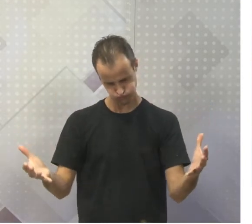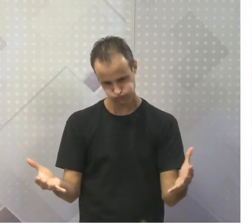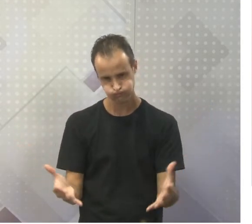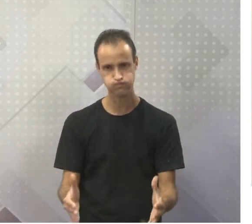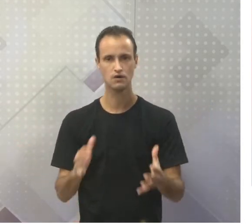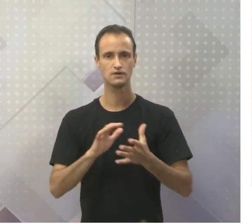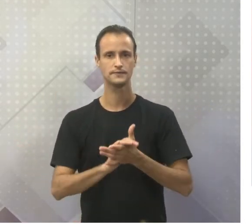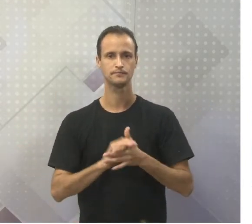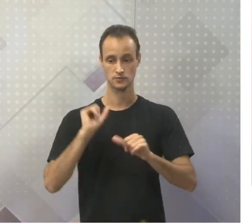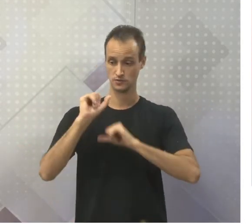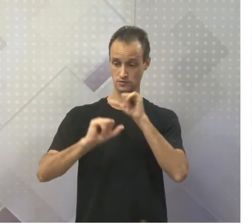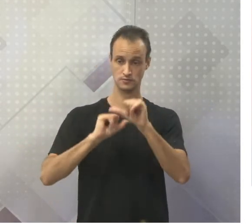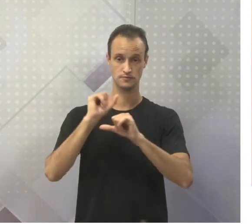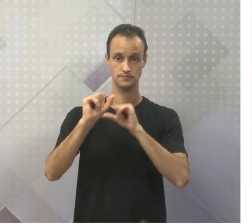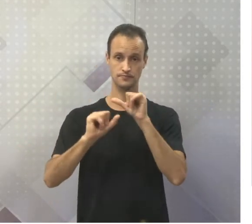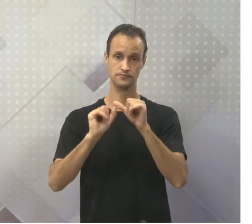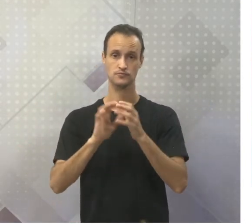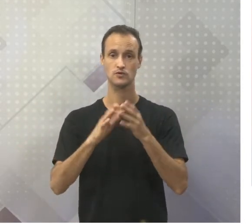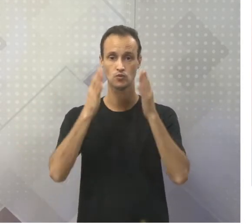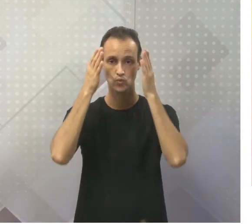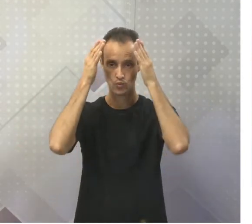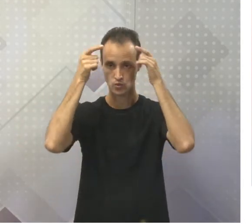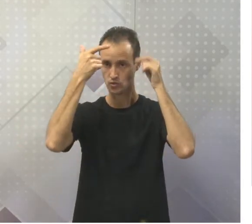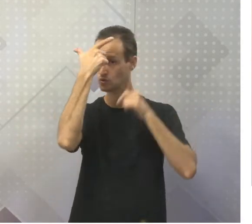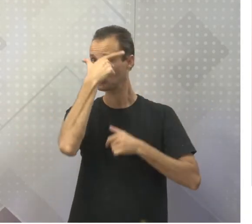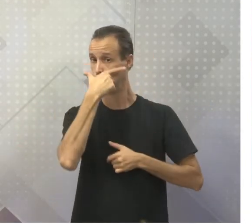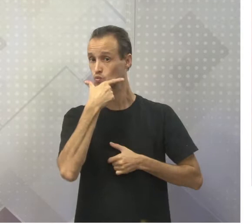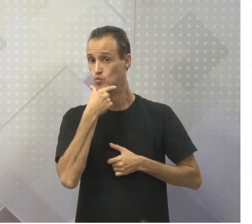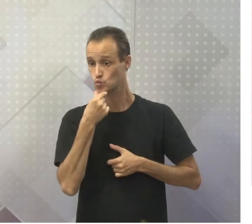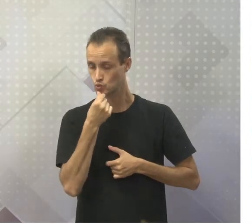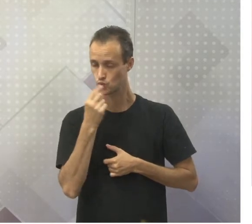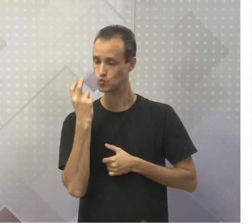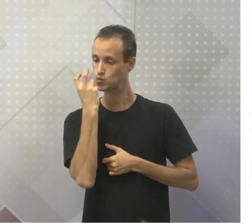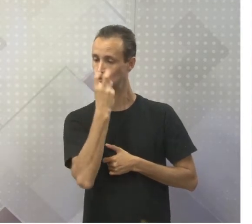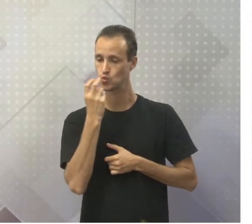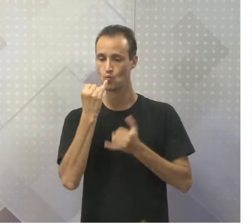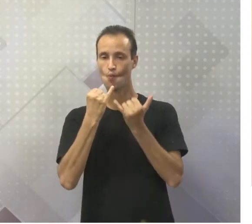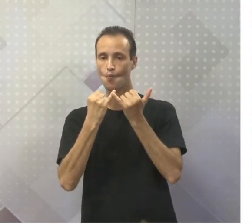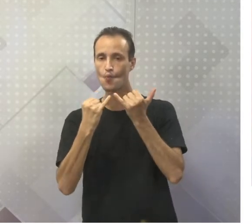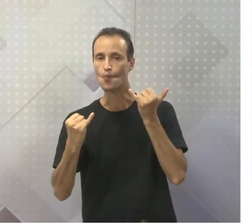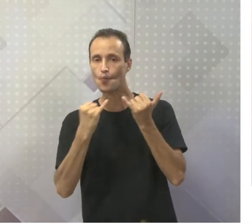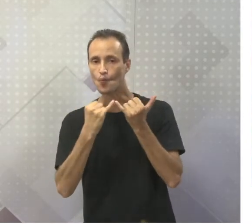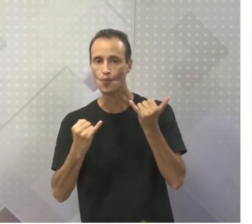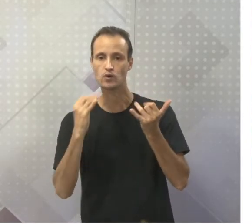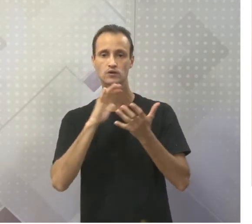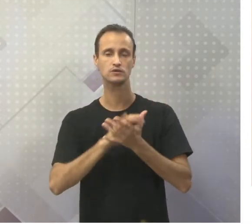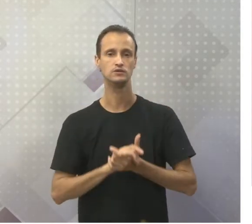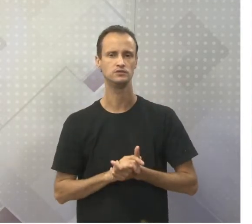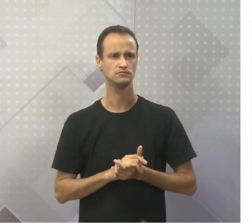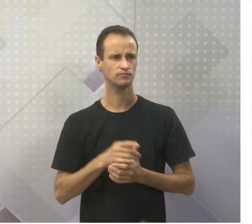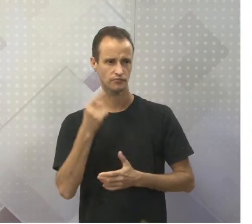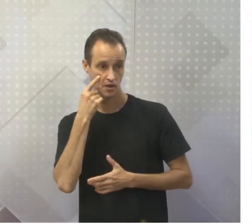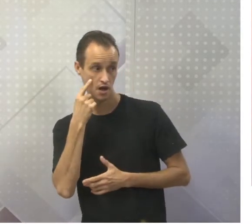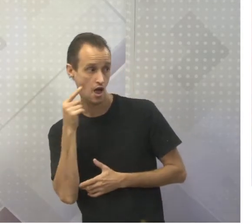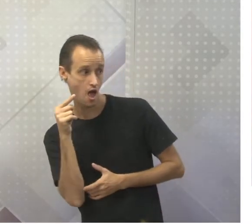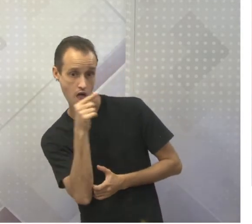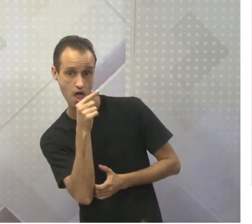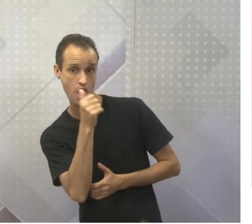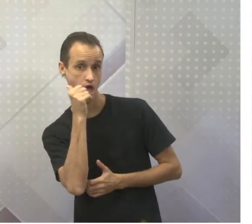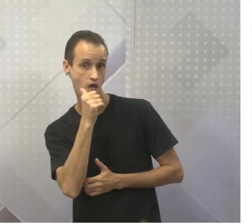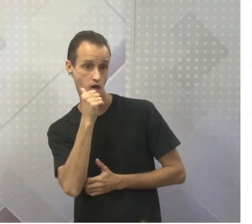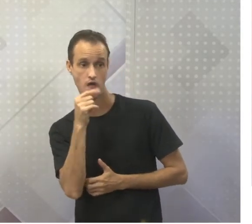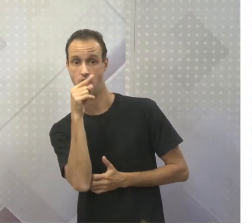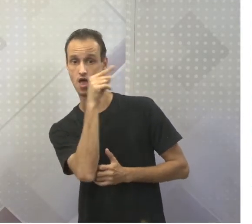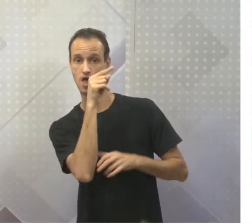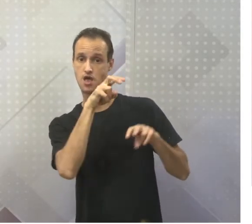alargam, mudanças na feição do rosto, voz mais aguda. Aí você diz assim, tá vendo aquela menina que sentava